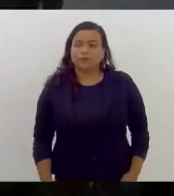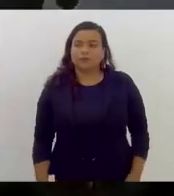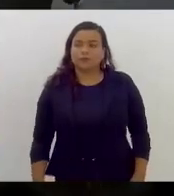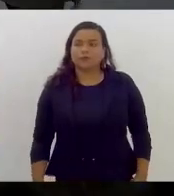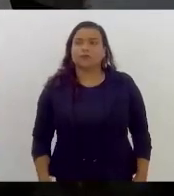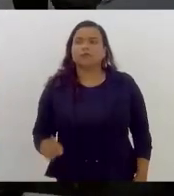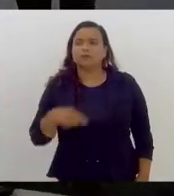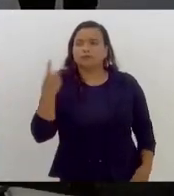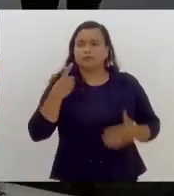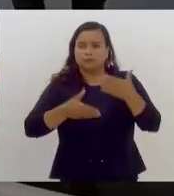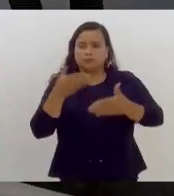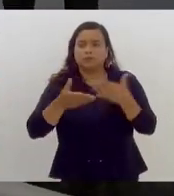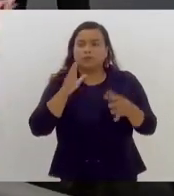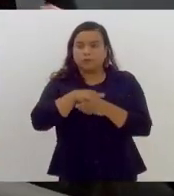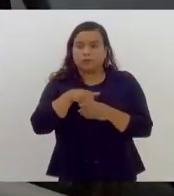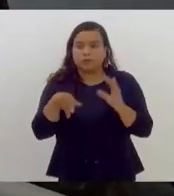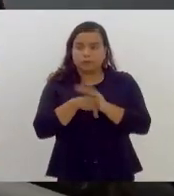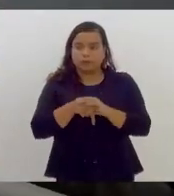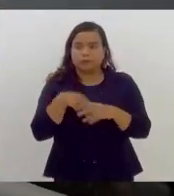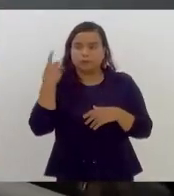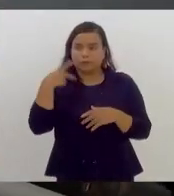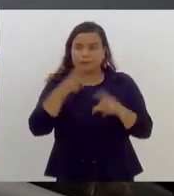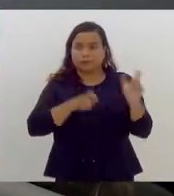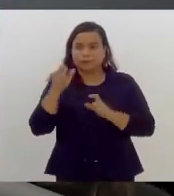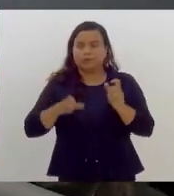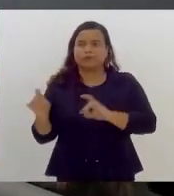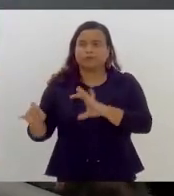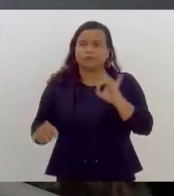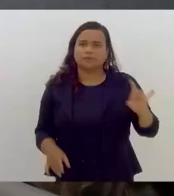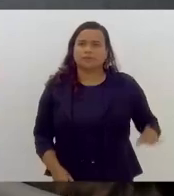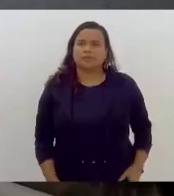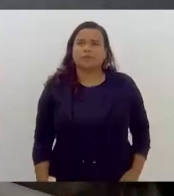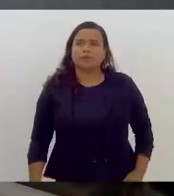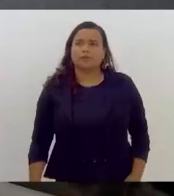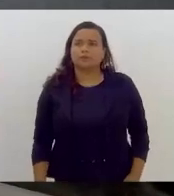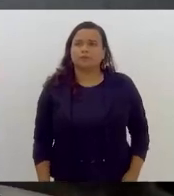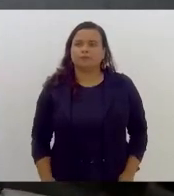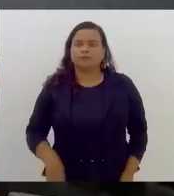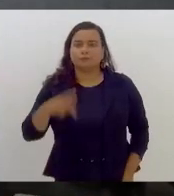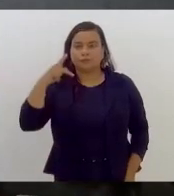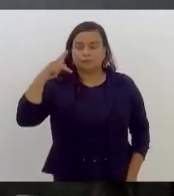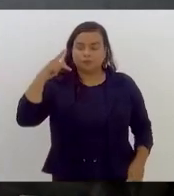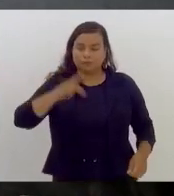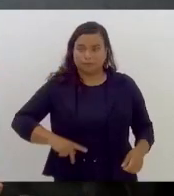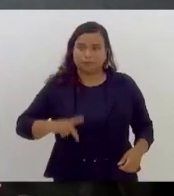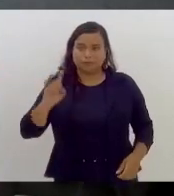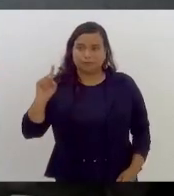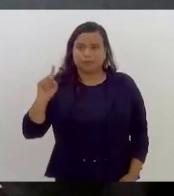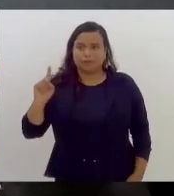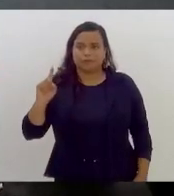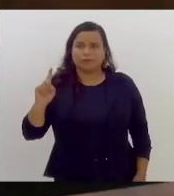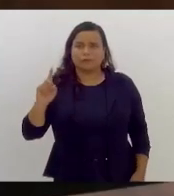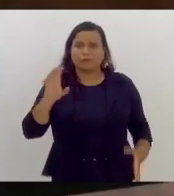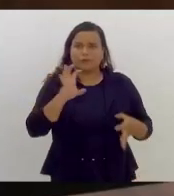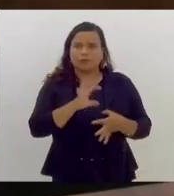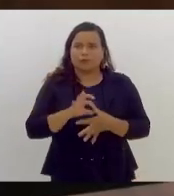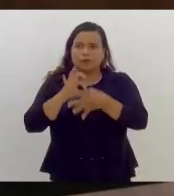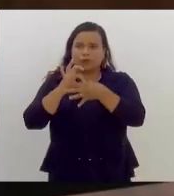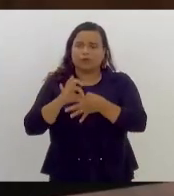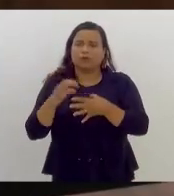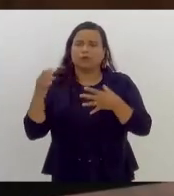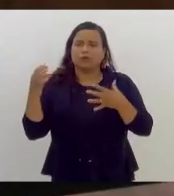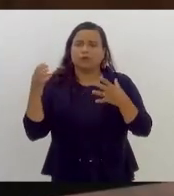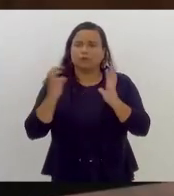Estamos em procedimento de votação, senhores parlamentares. Senhor presidente, deputado Luiz a Paulo. Liderança do